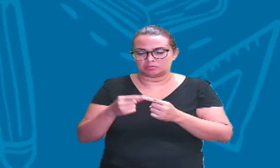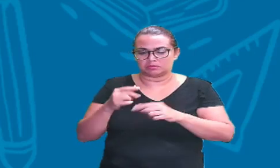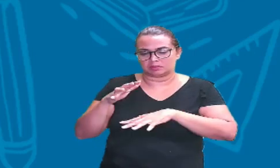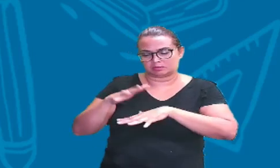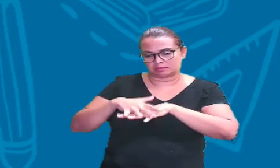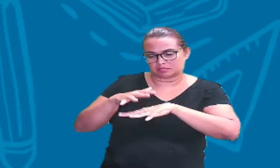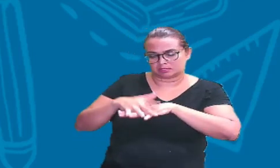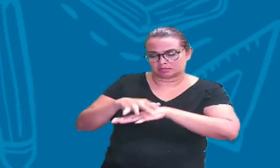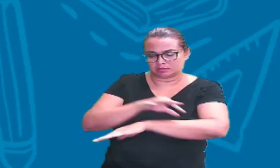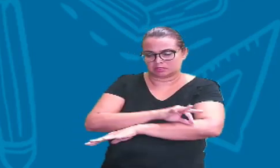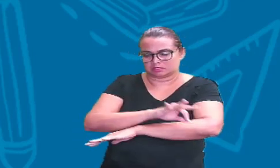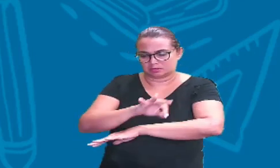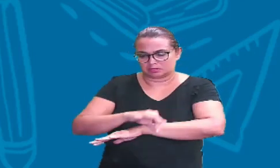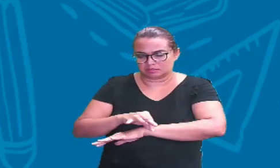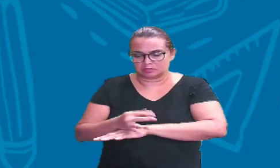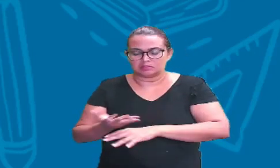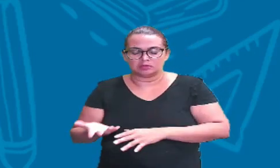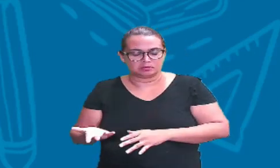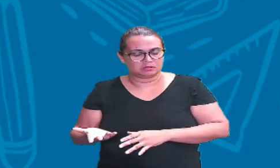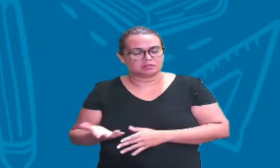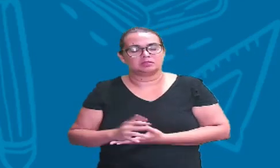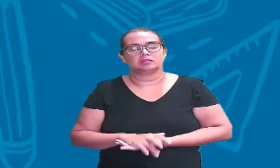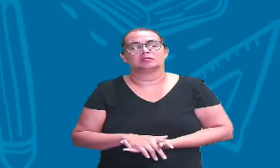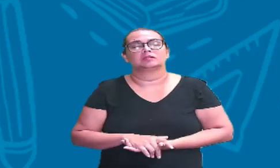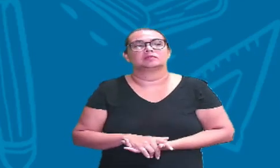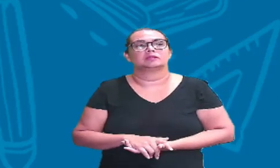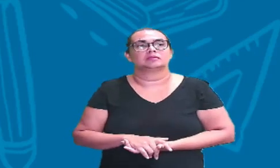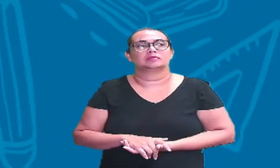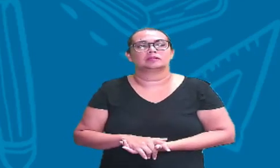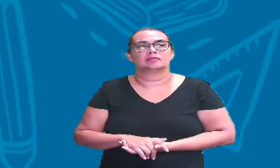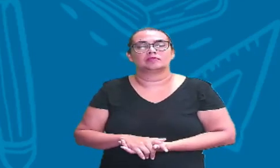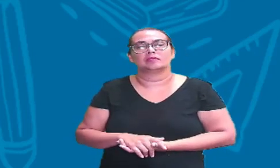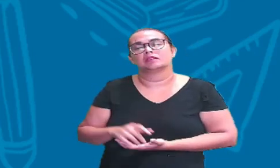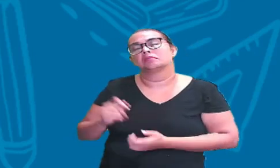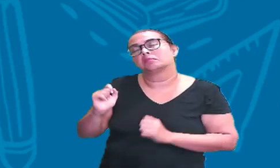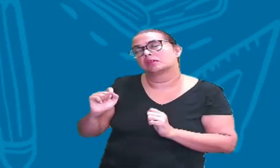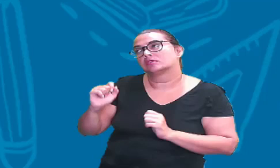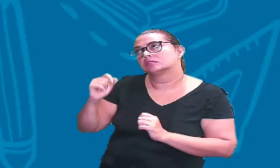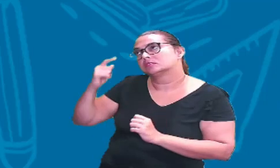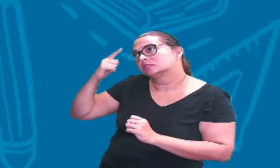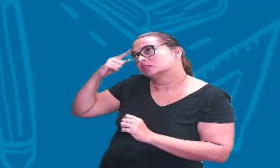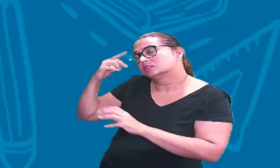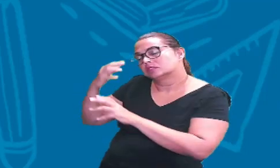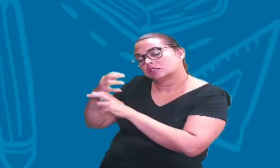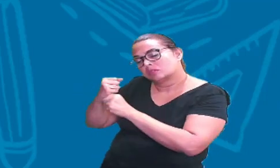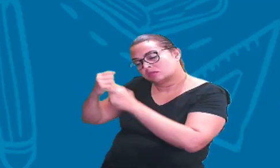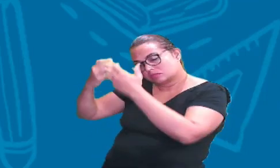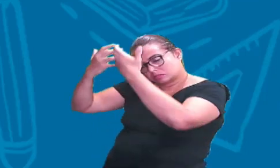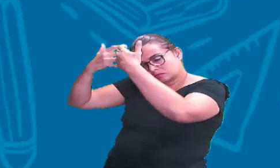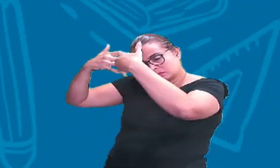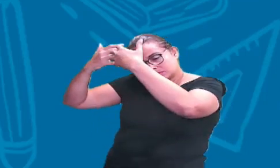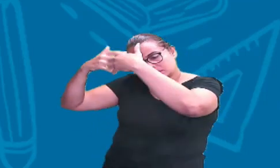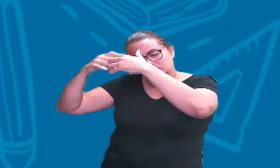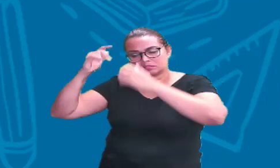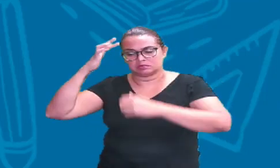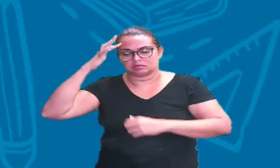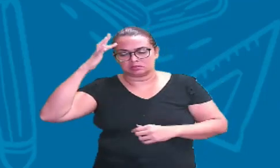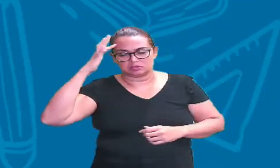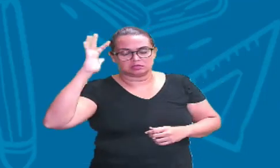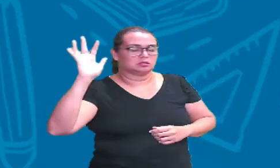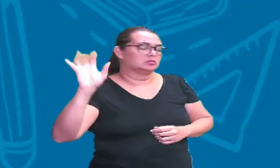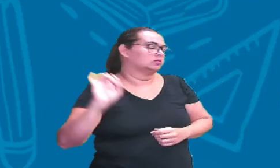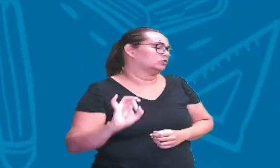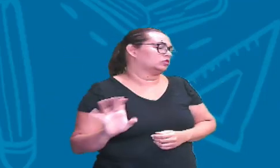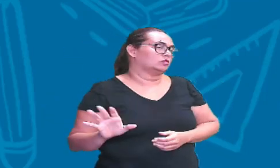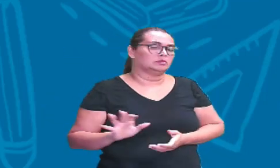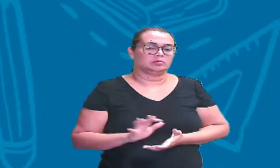nossa matemática, que em muitos momentos nós podemos fazer cálculos mentais. Não é legal? Então, vamos